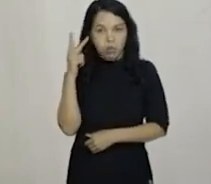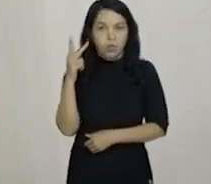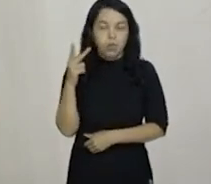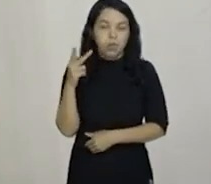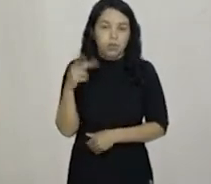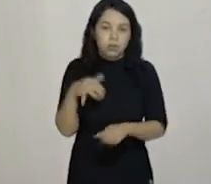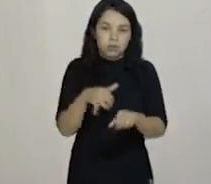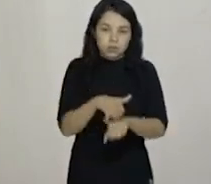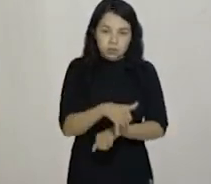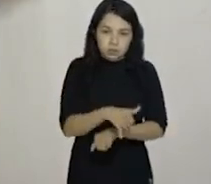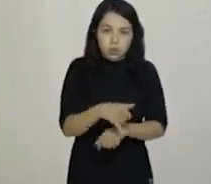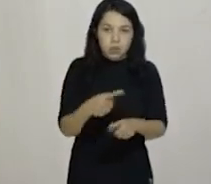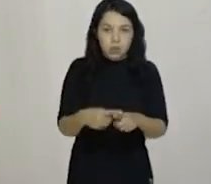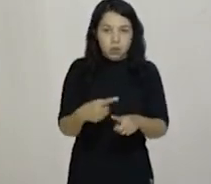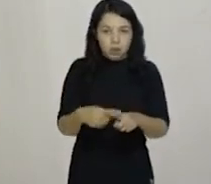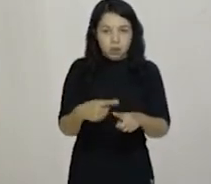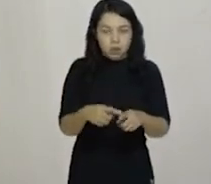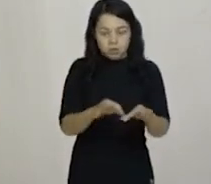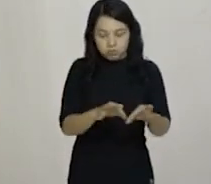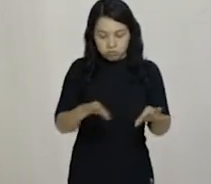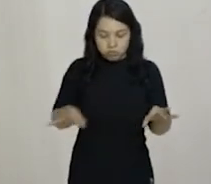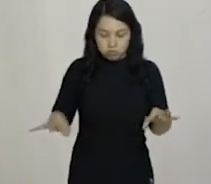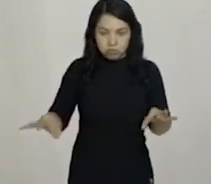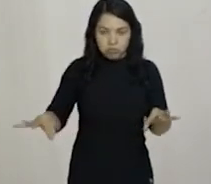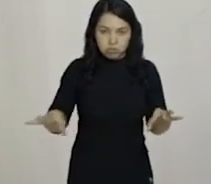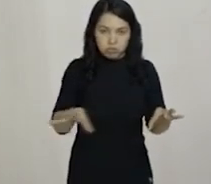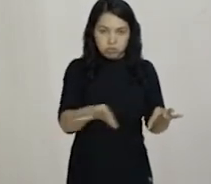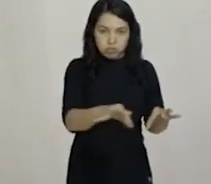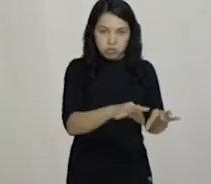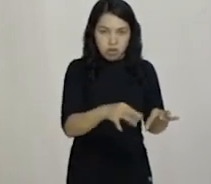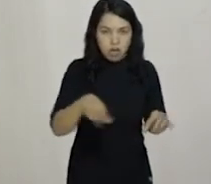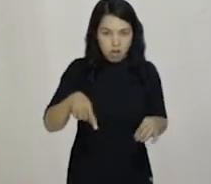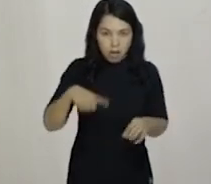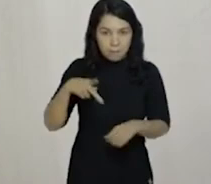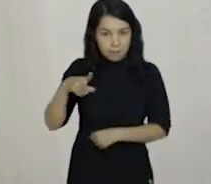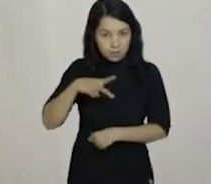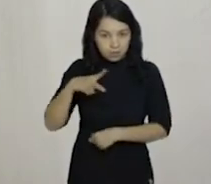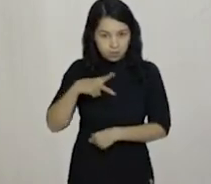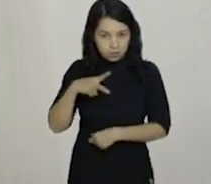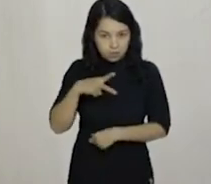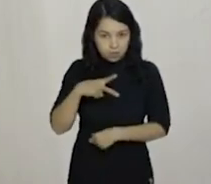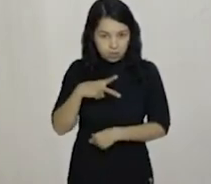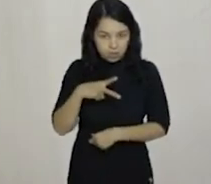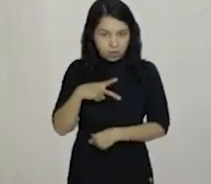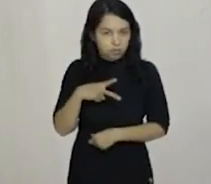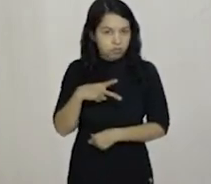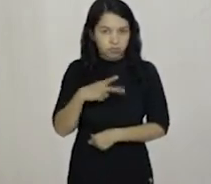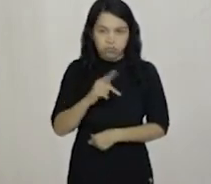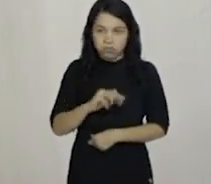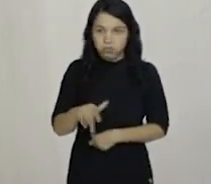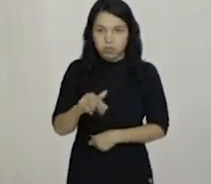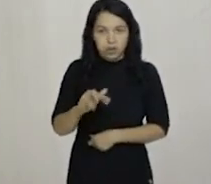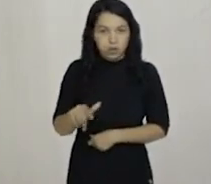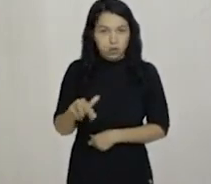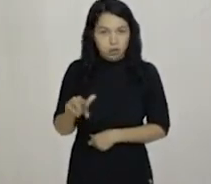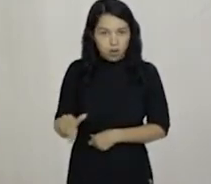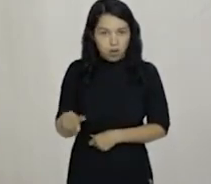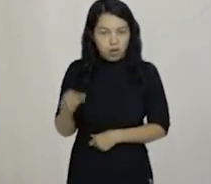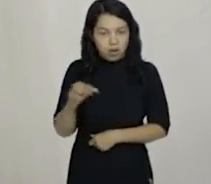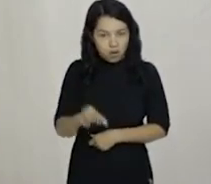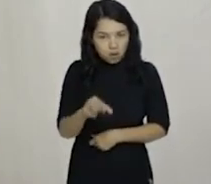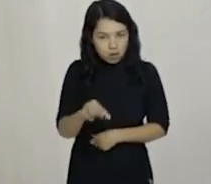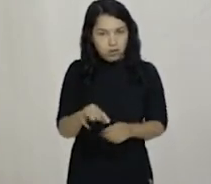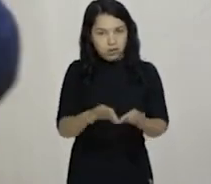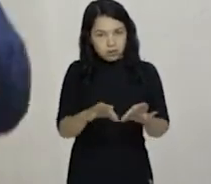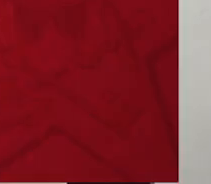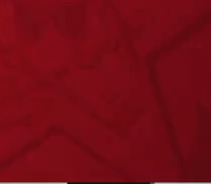um território é demarcado esse território não é não viram território particular não viram a propriedade particular esse território ele